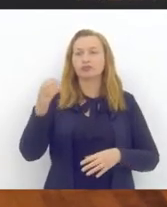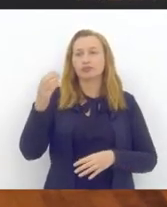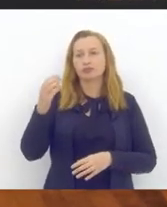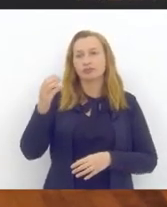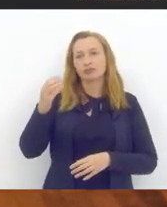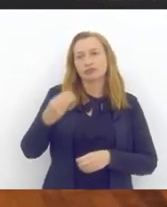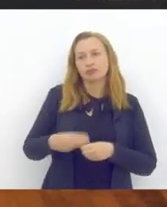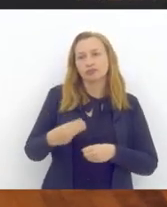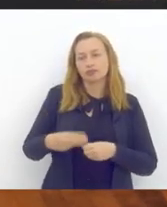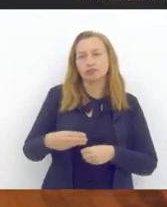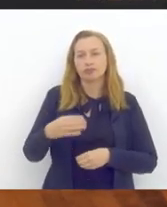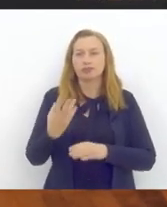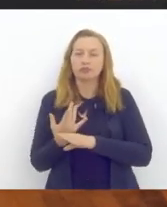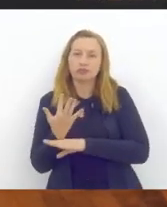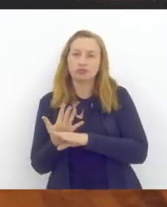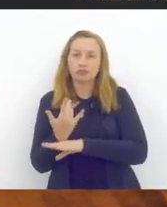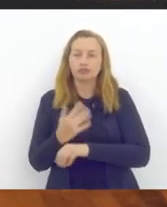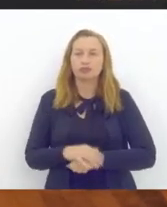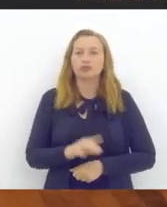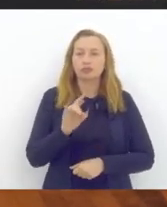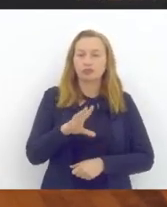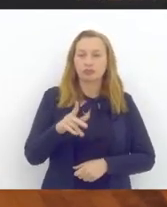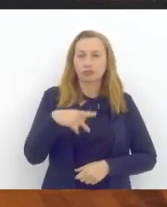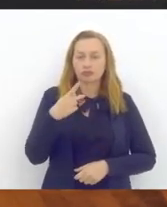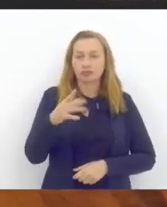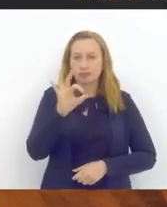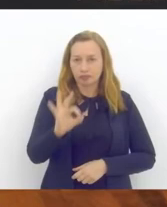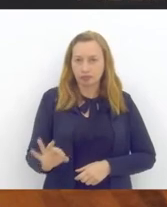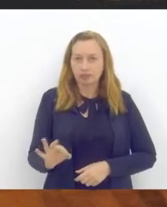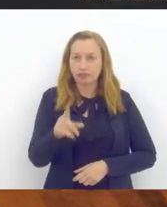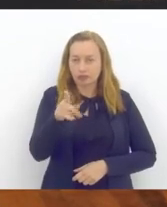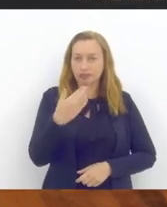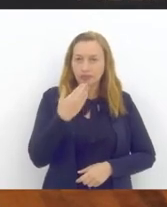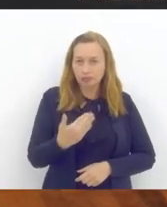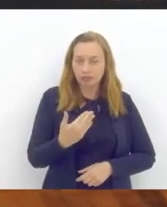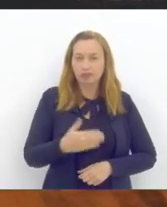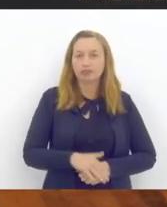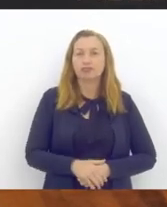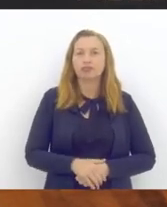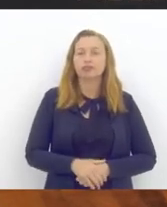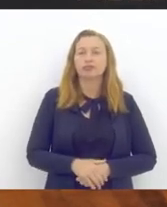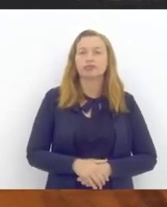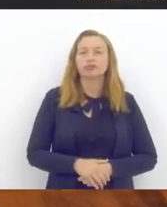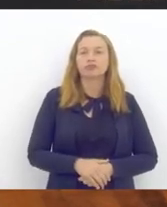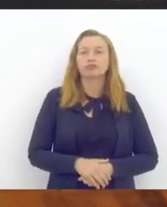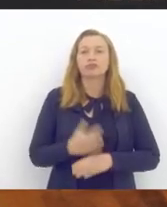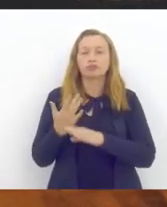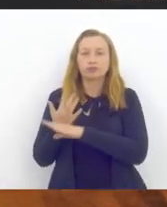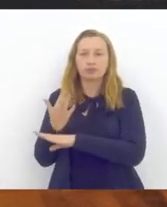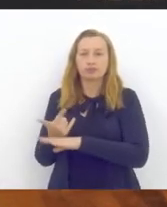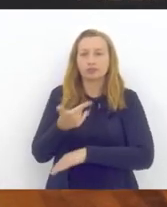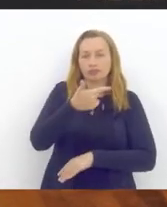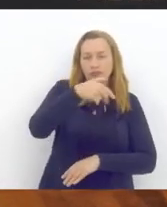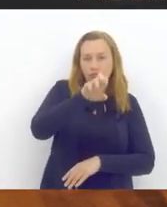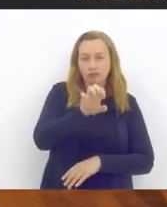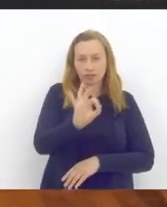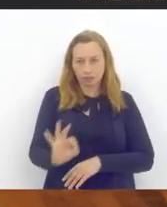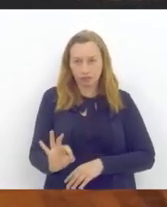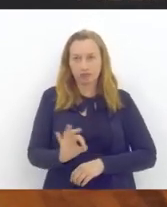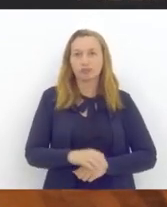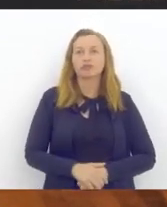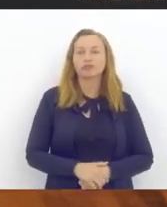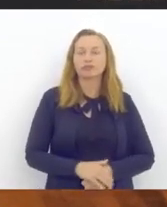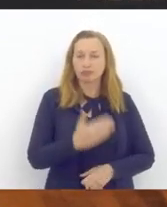Caxias. É só para passar o percentual que você perguntou. Ah, tá. Só um momentinho, Duque de Caxias então. Representa 25%.